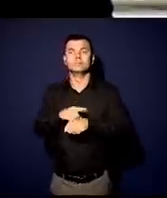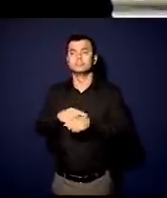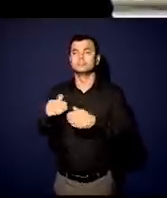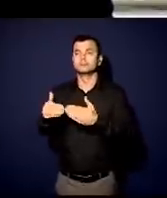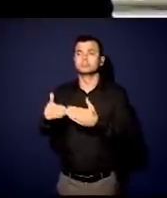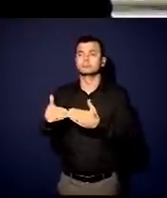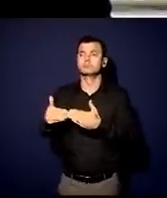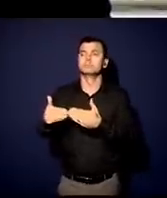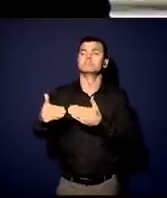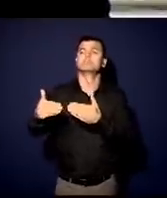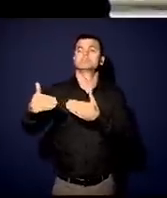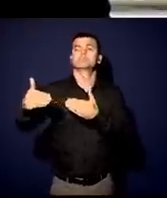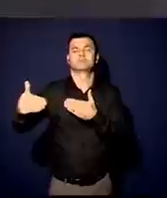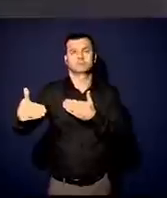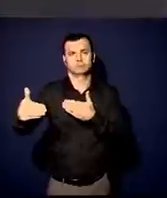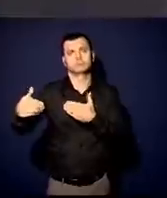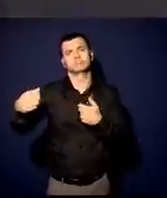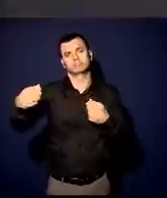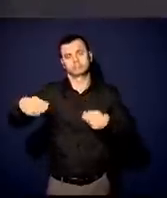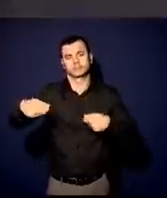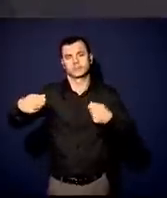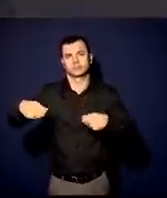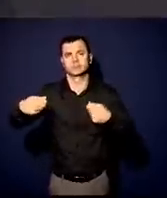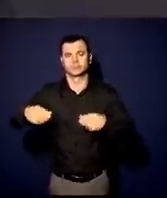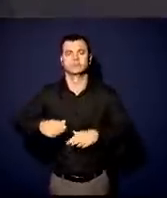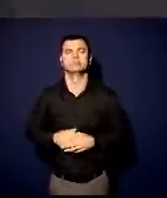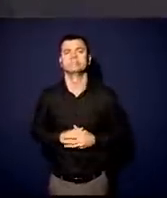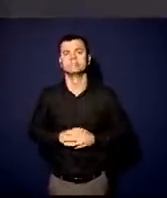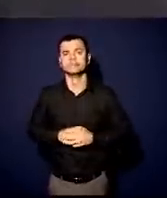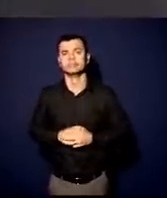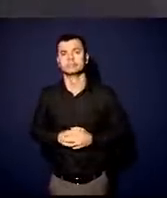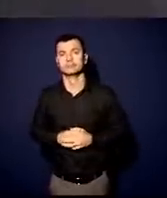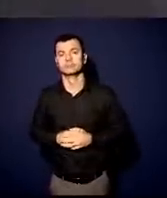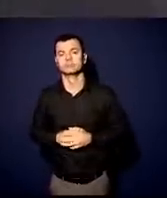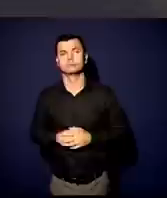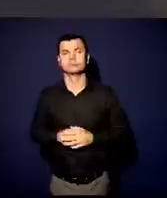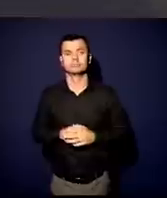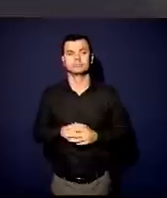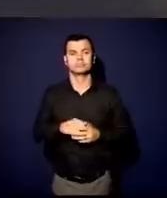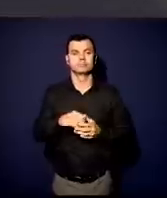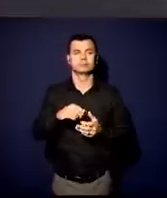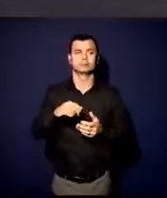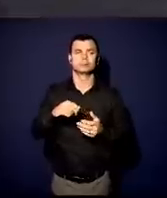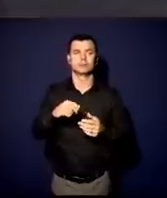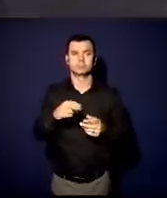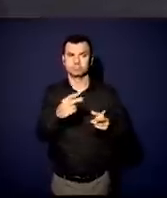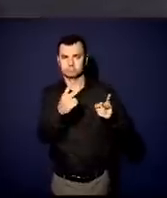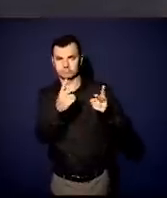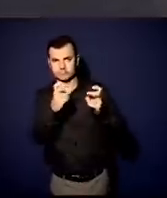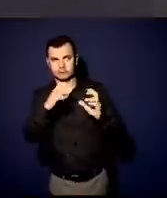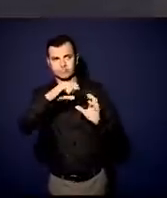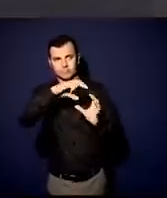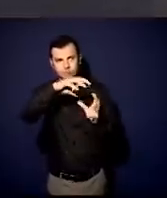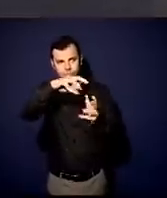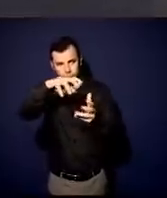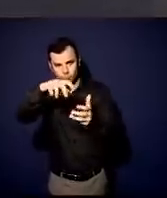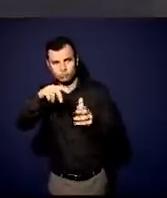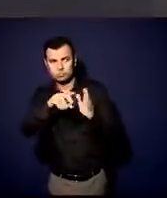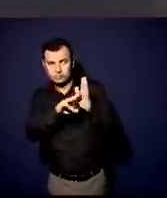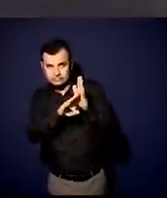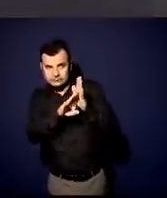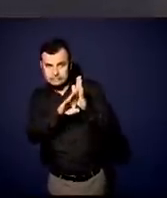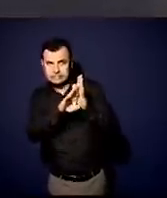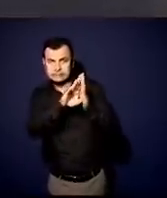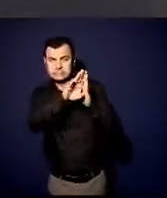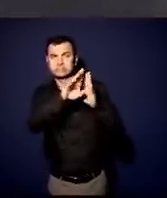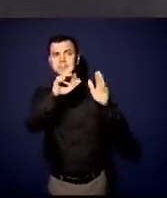off tá então é É um cenário de crescimento Global pior isso é um canal que por